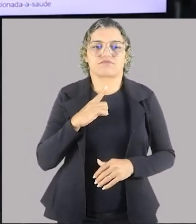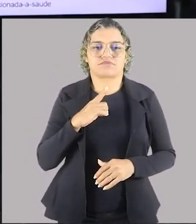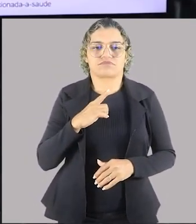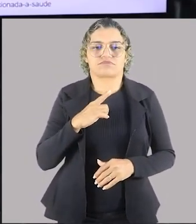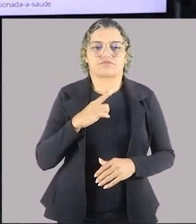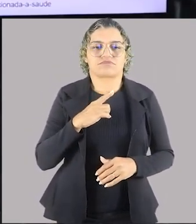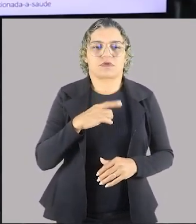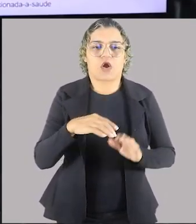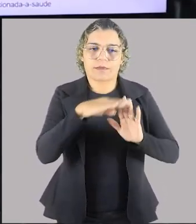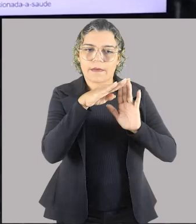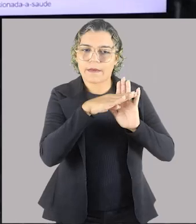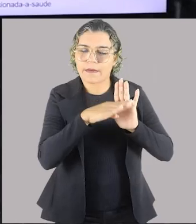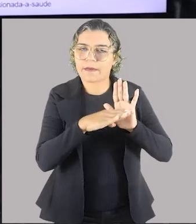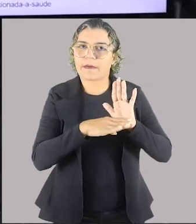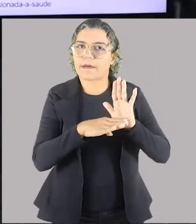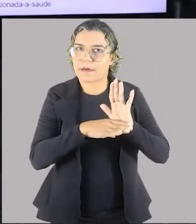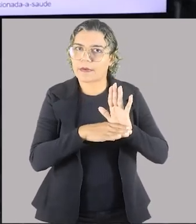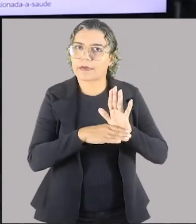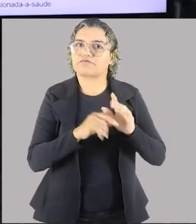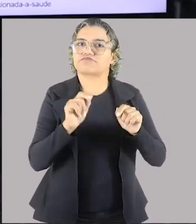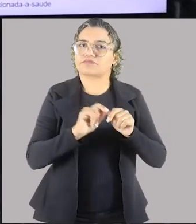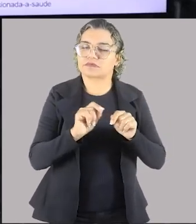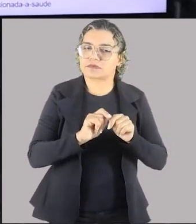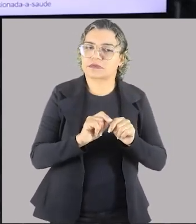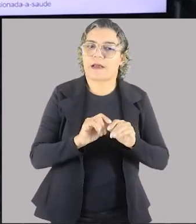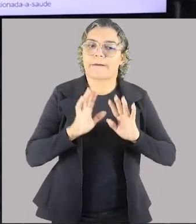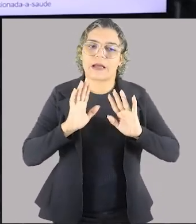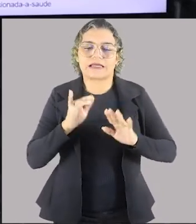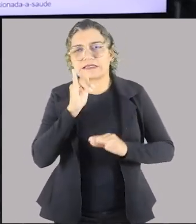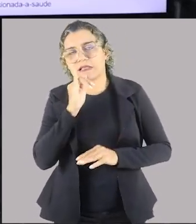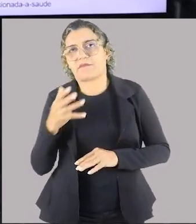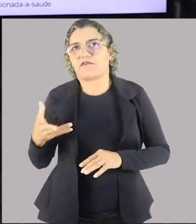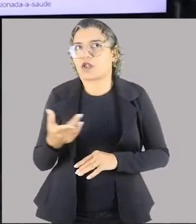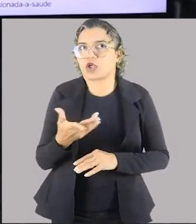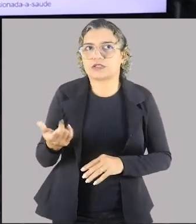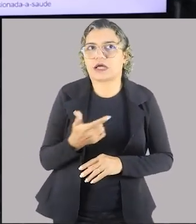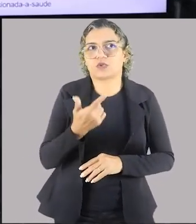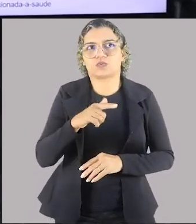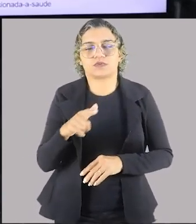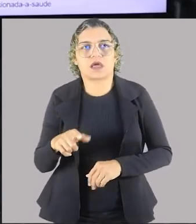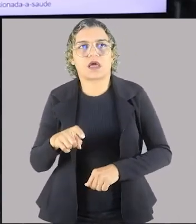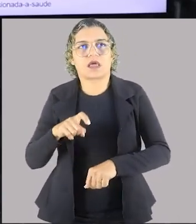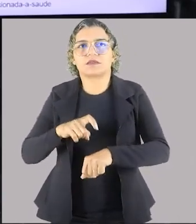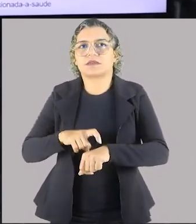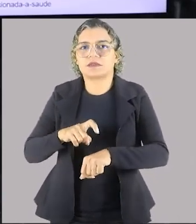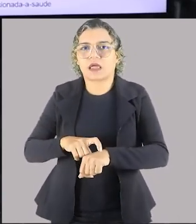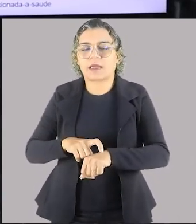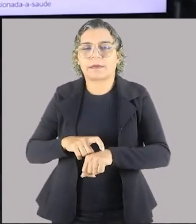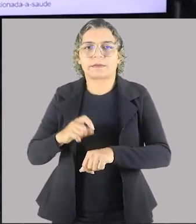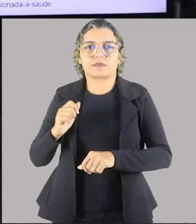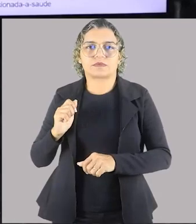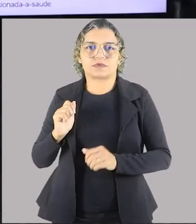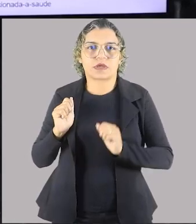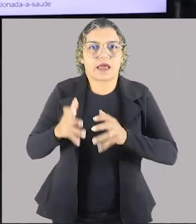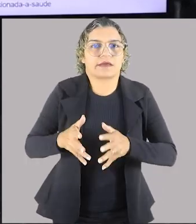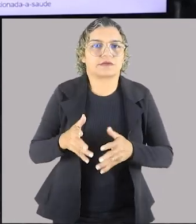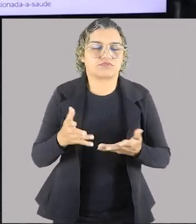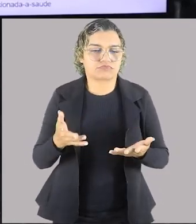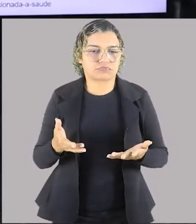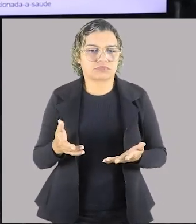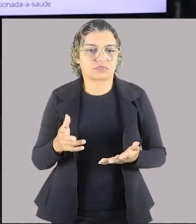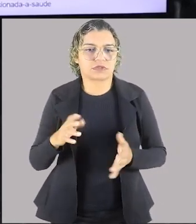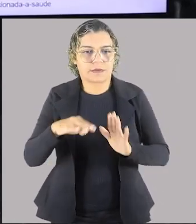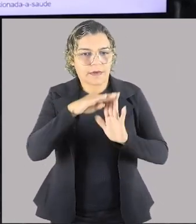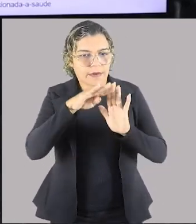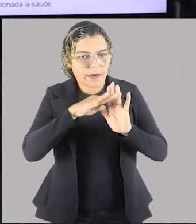ele não tem necessariamente a necessidade de ter uma boa velocidade, de ter um bom tempo de reação. Ele trabalhando apenas esses